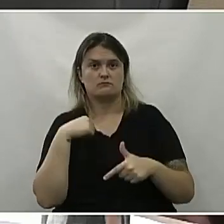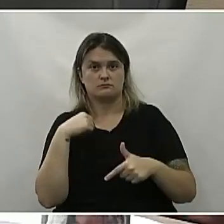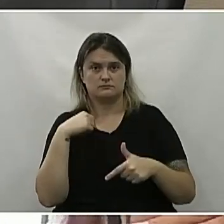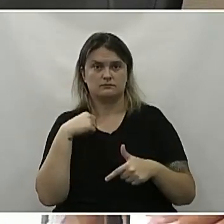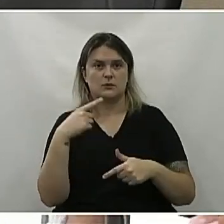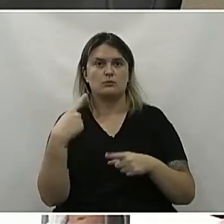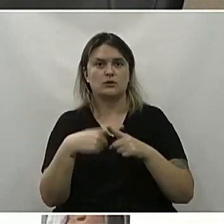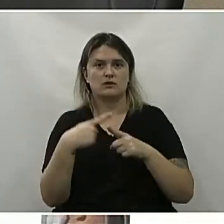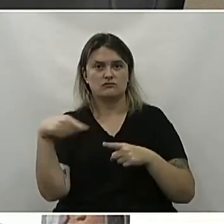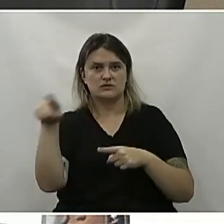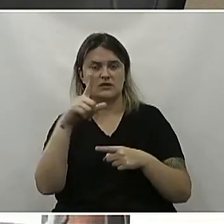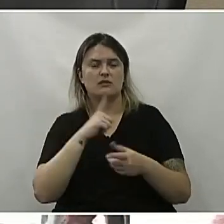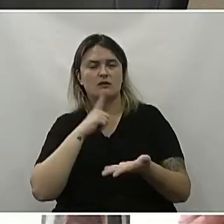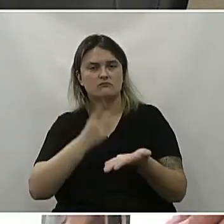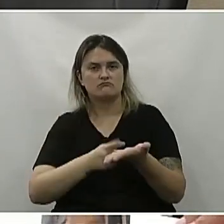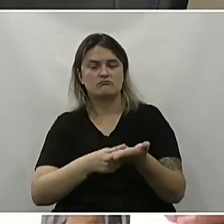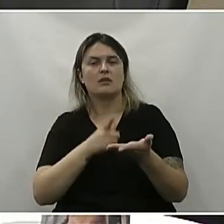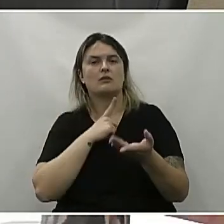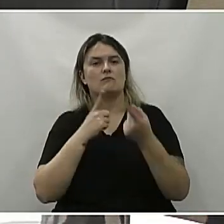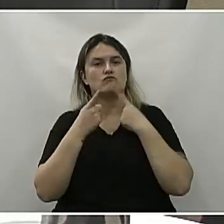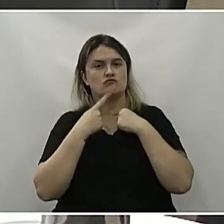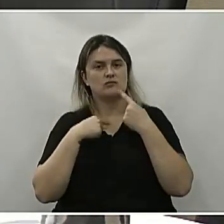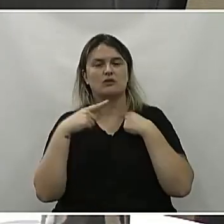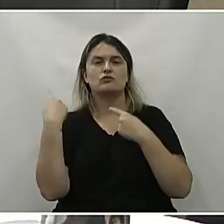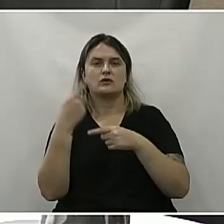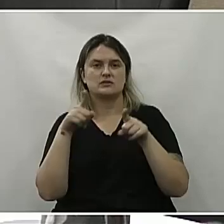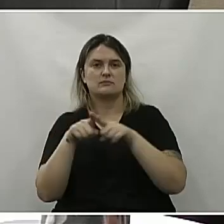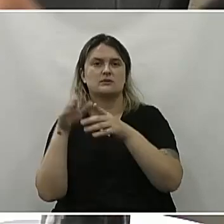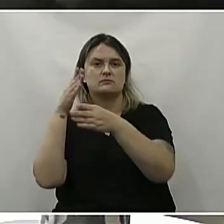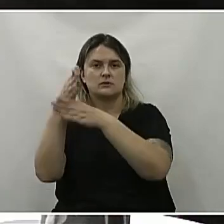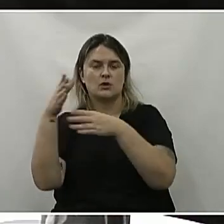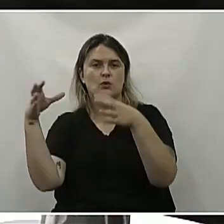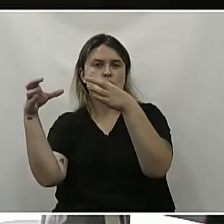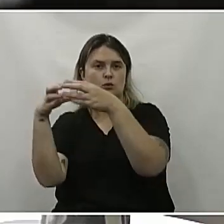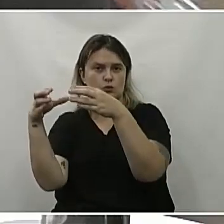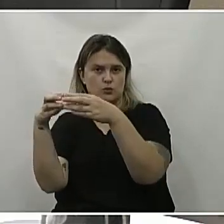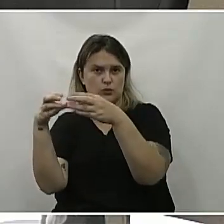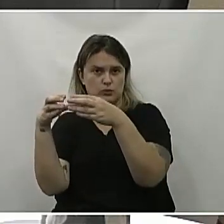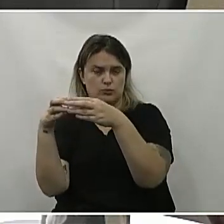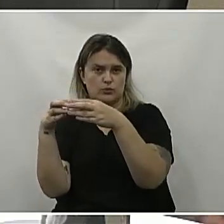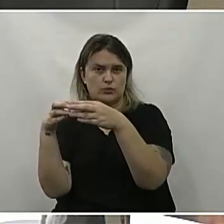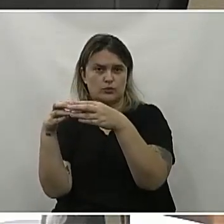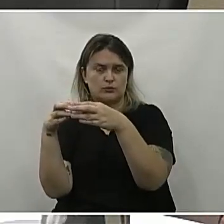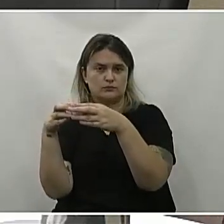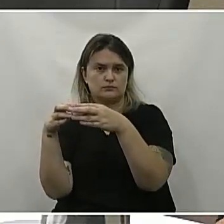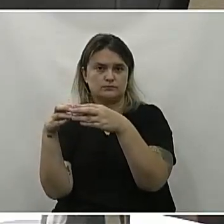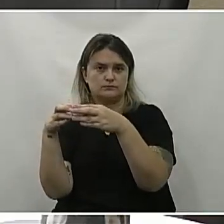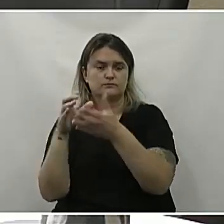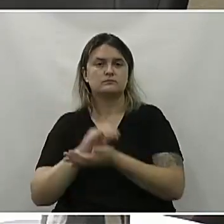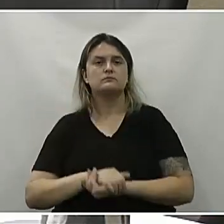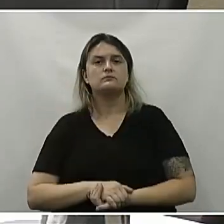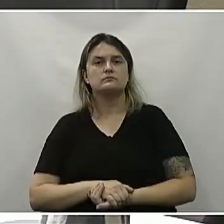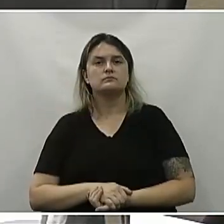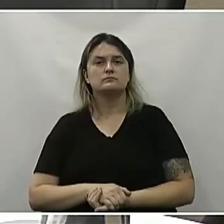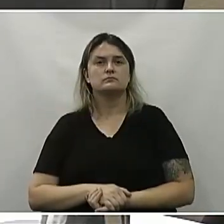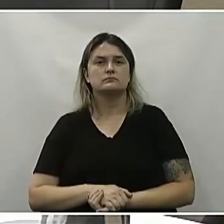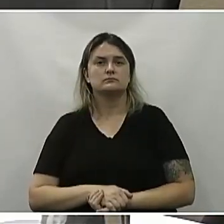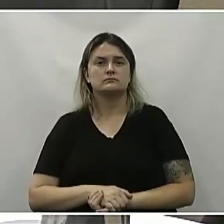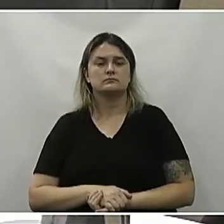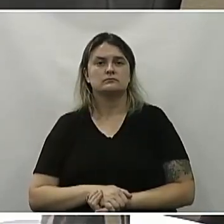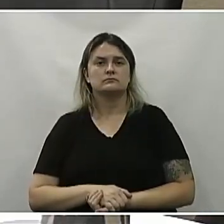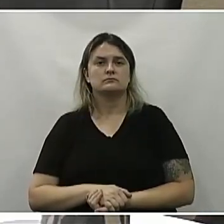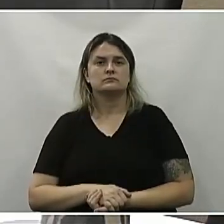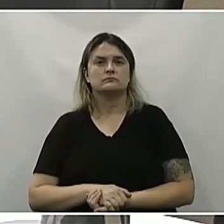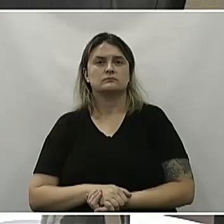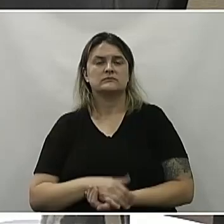por dedicação e vontade Nós também participamos do comitê eh do comitê de